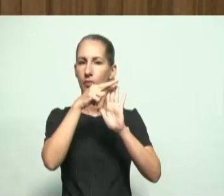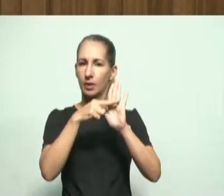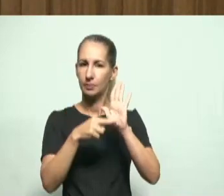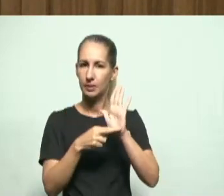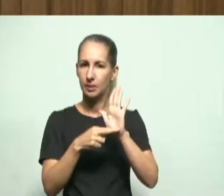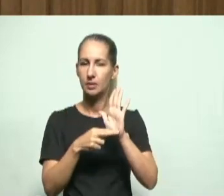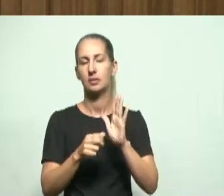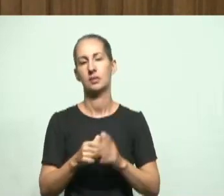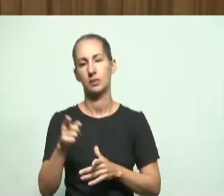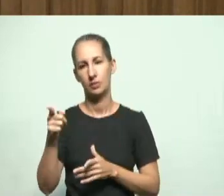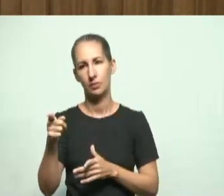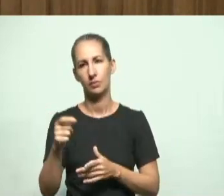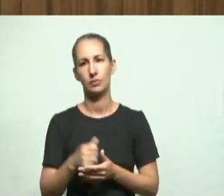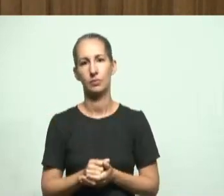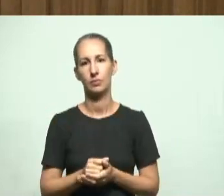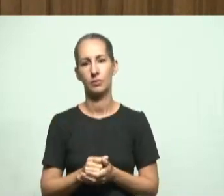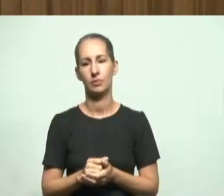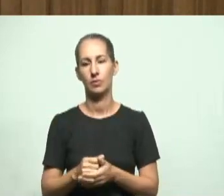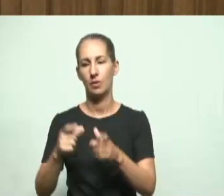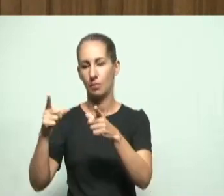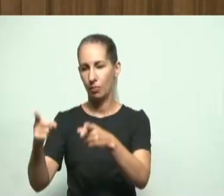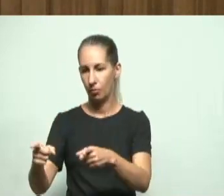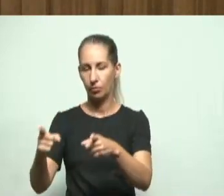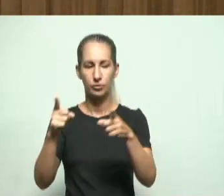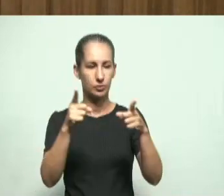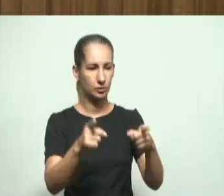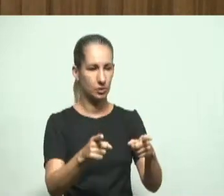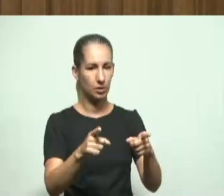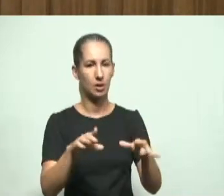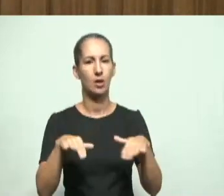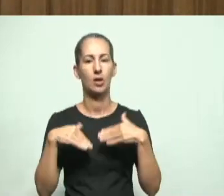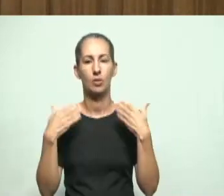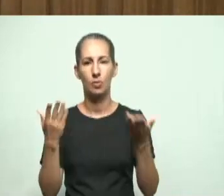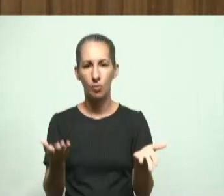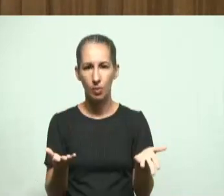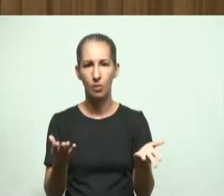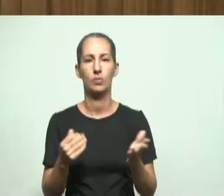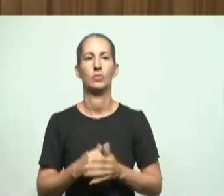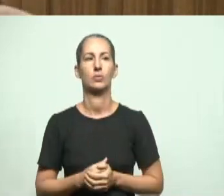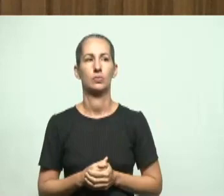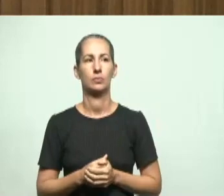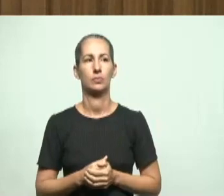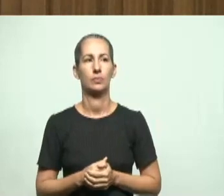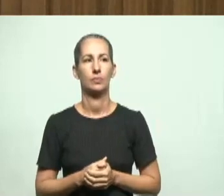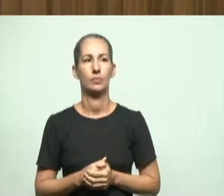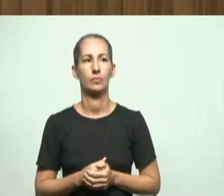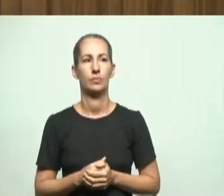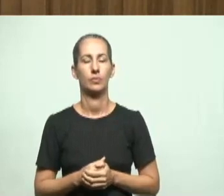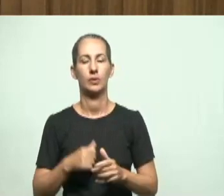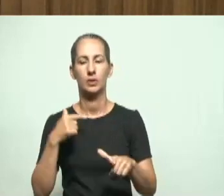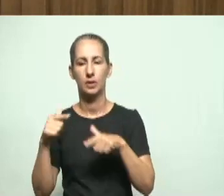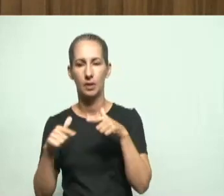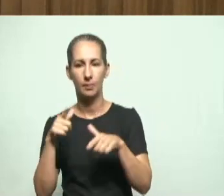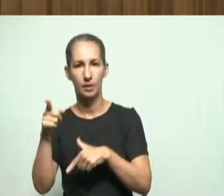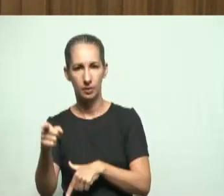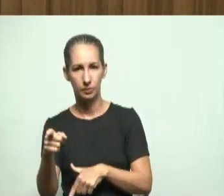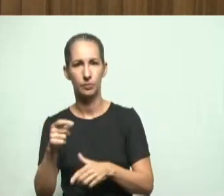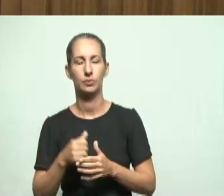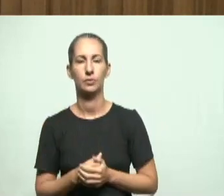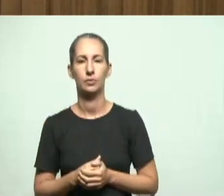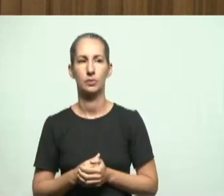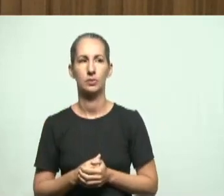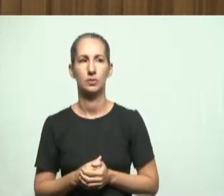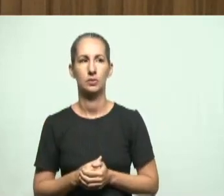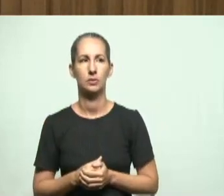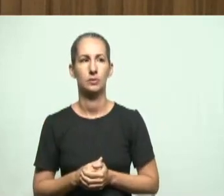dessa norma, identificar e estabelecer os pontos onde ficarão aptos a esses trabalhadores que